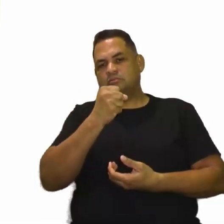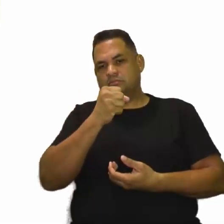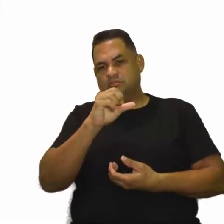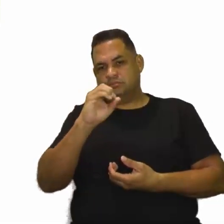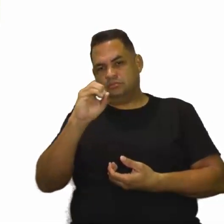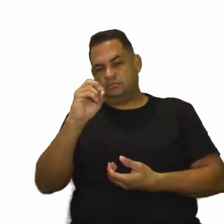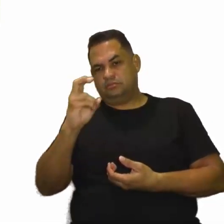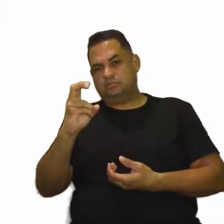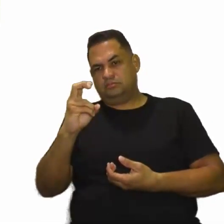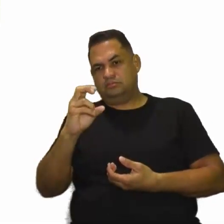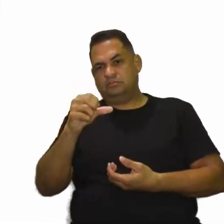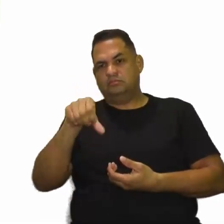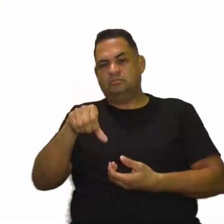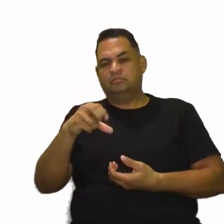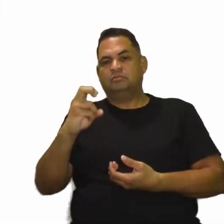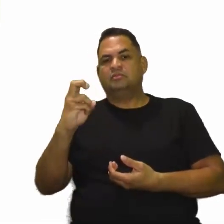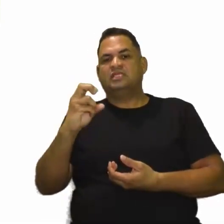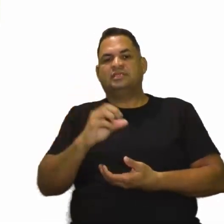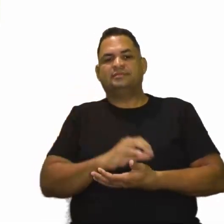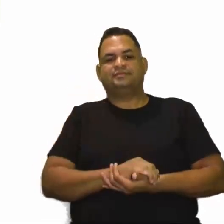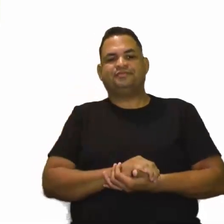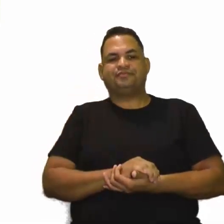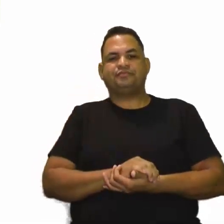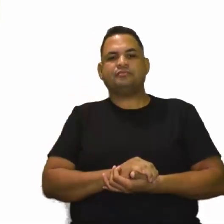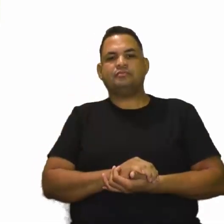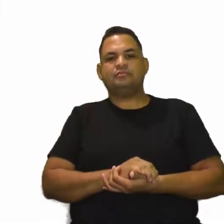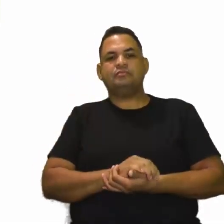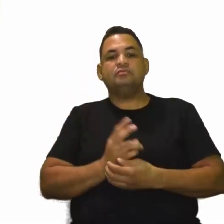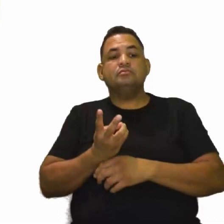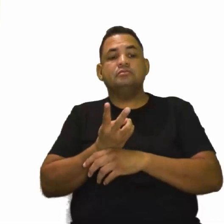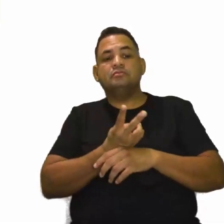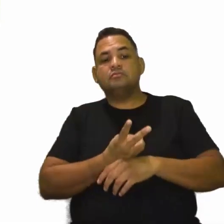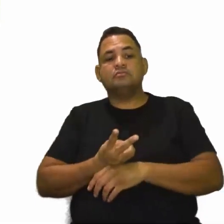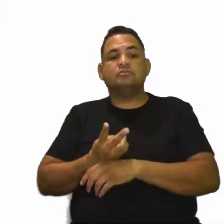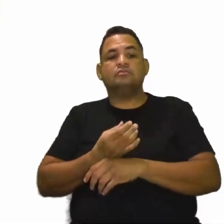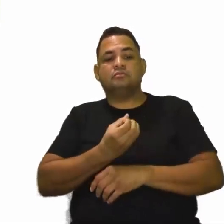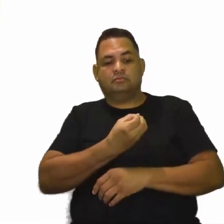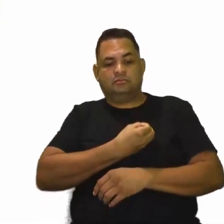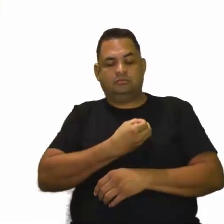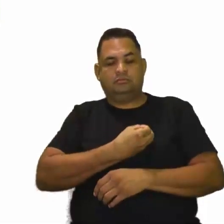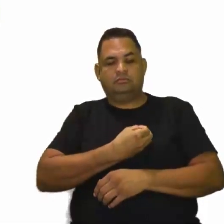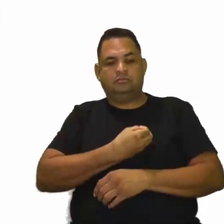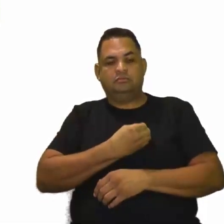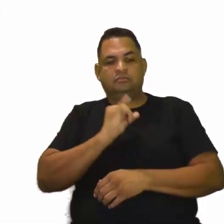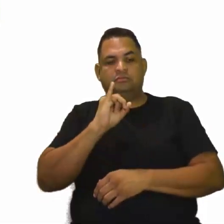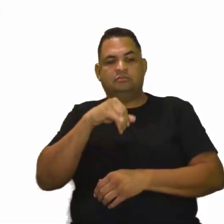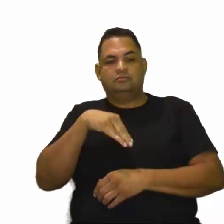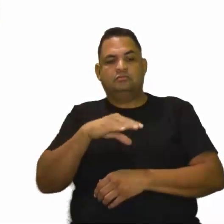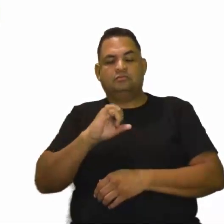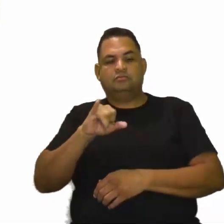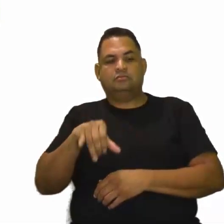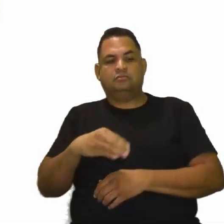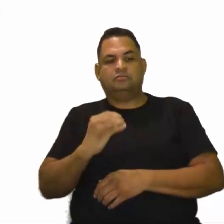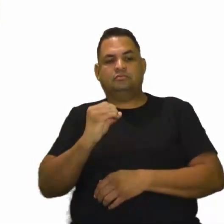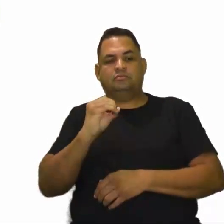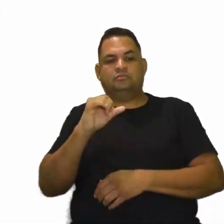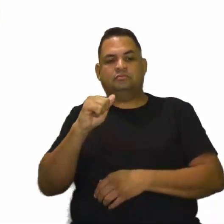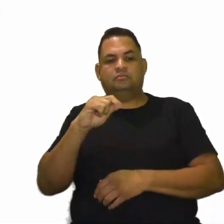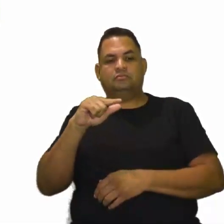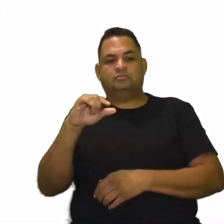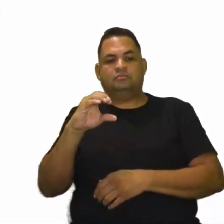percentil 85 e o 95. Eu vou buscar pelo valor do IMC do João. Então, eu tenho aqui